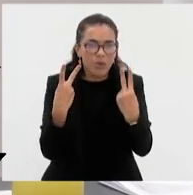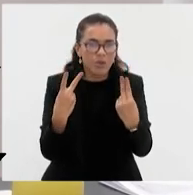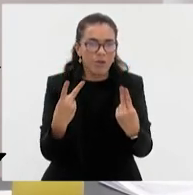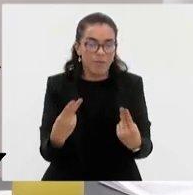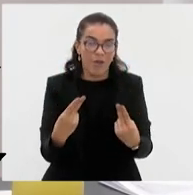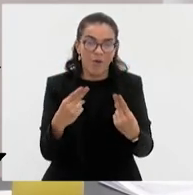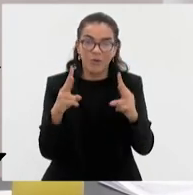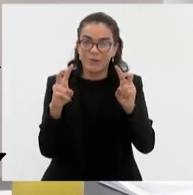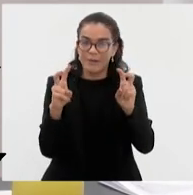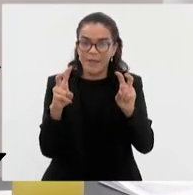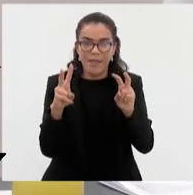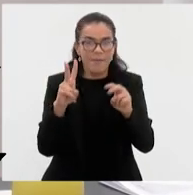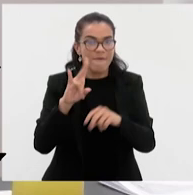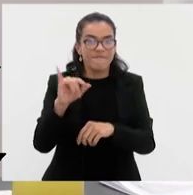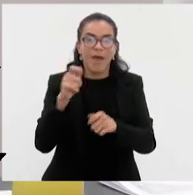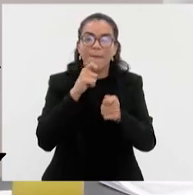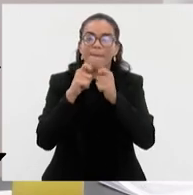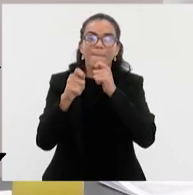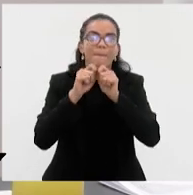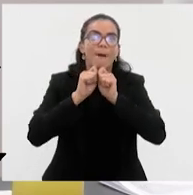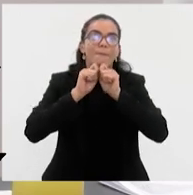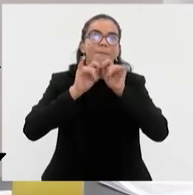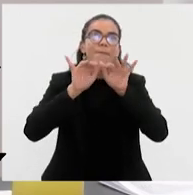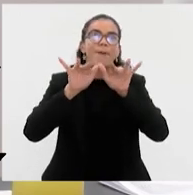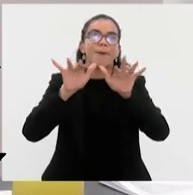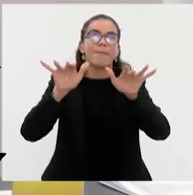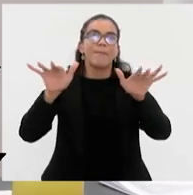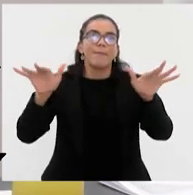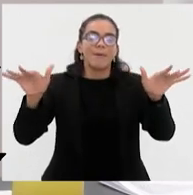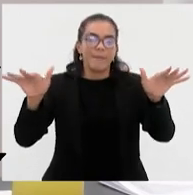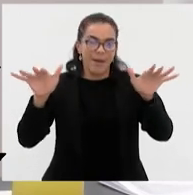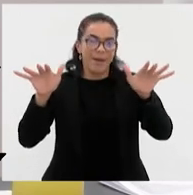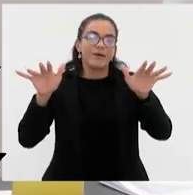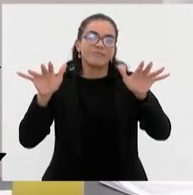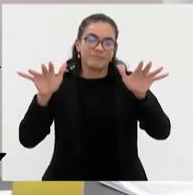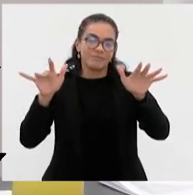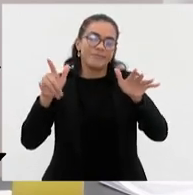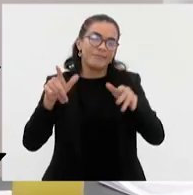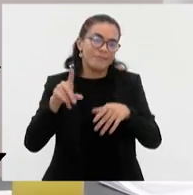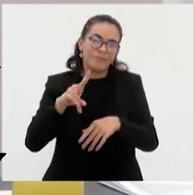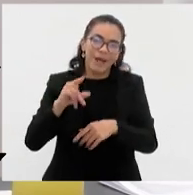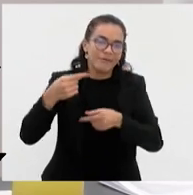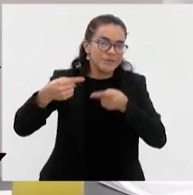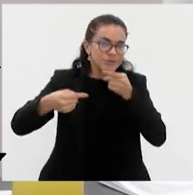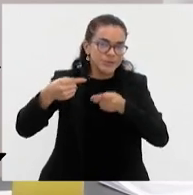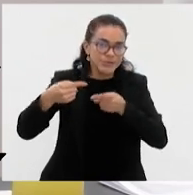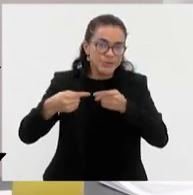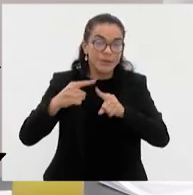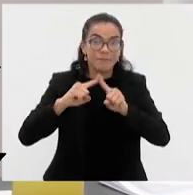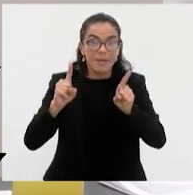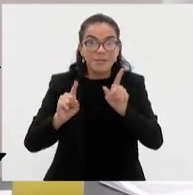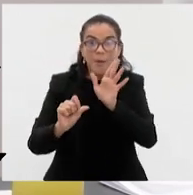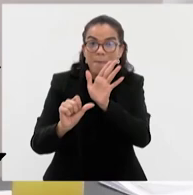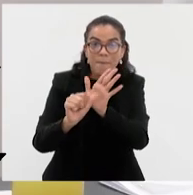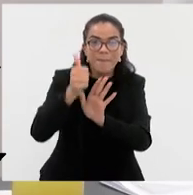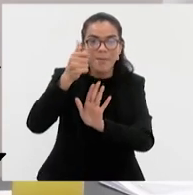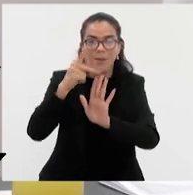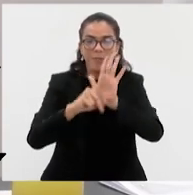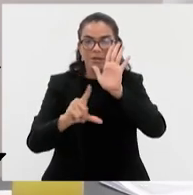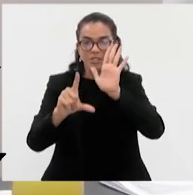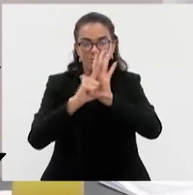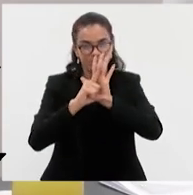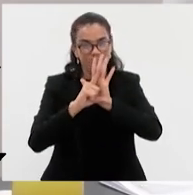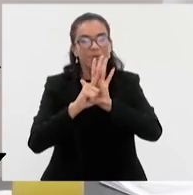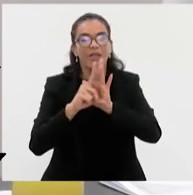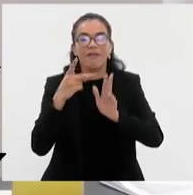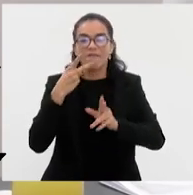tema venha à mídia e isso, obviamente, dá ensejo ao parlamentar a trazer a matéria para discussão. Mas é o primeiro projeto no parlamento que